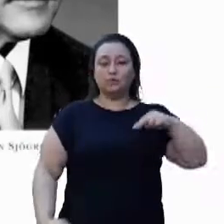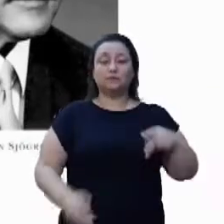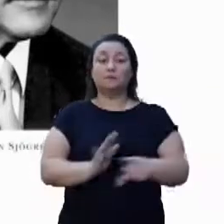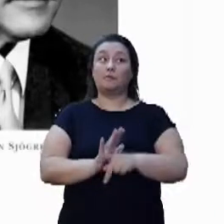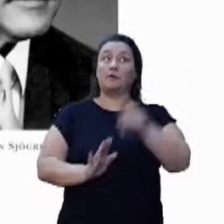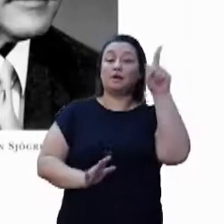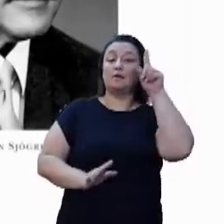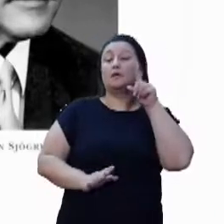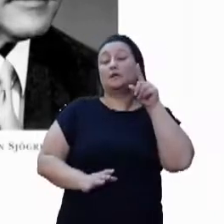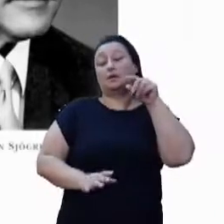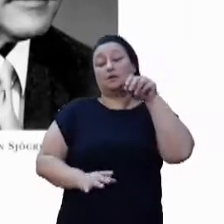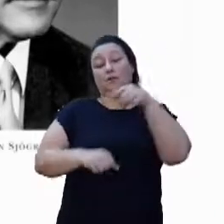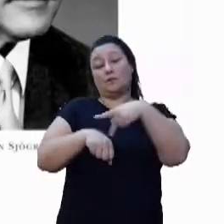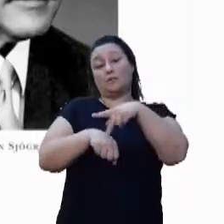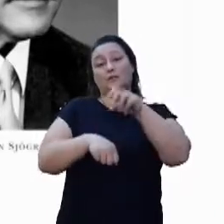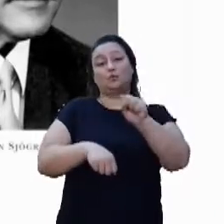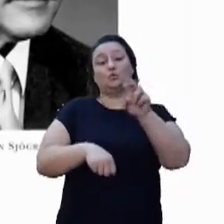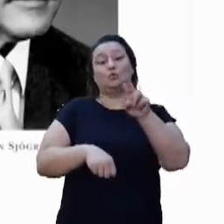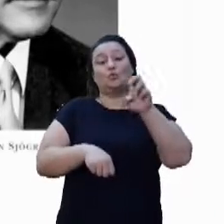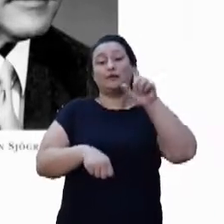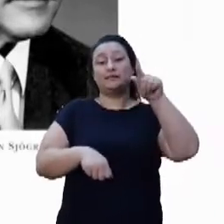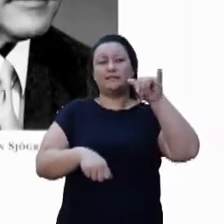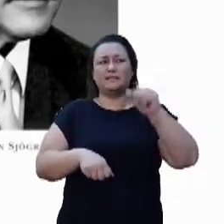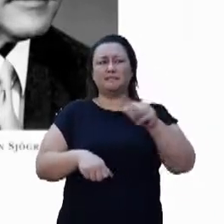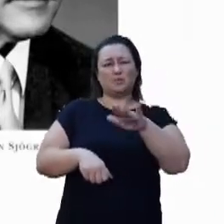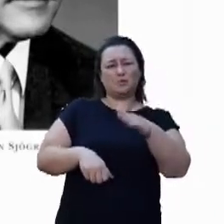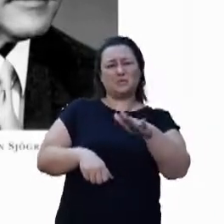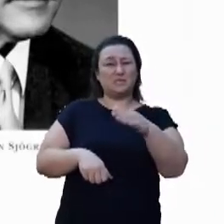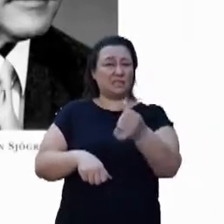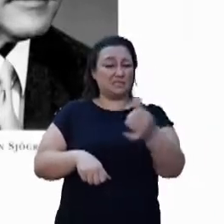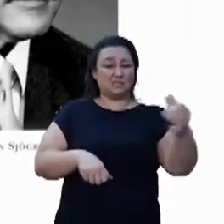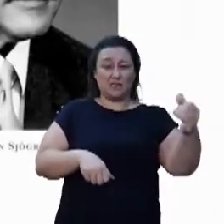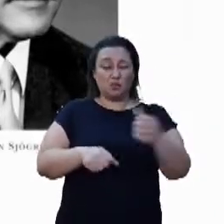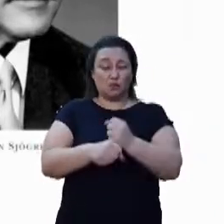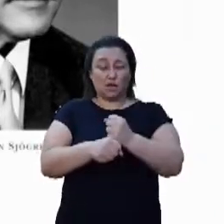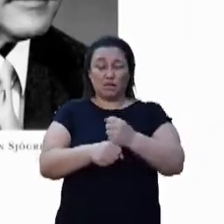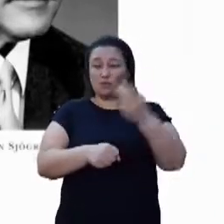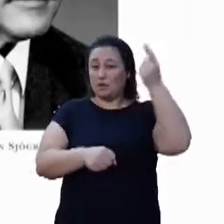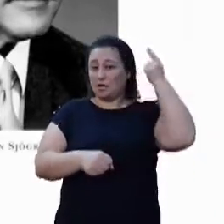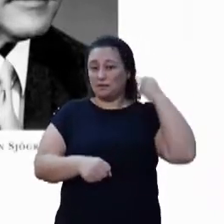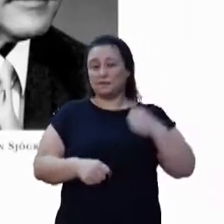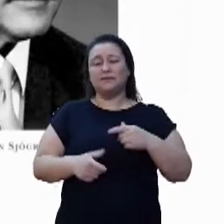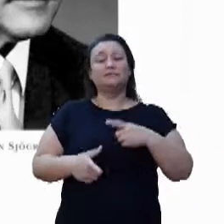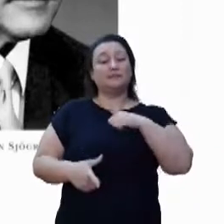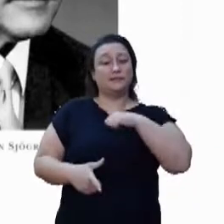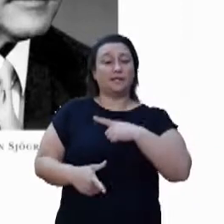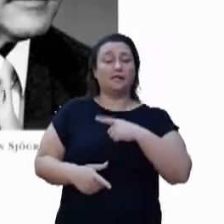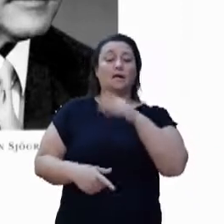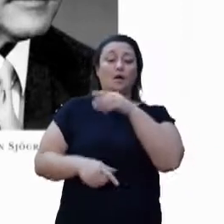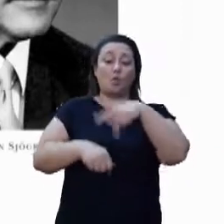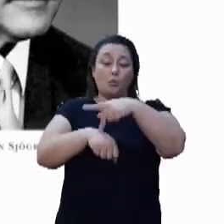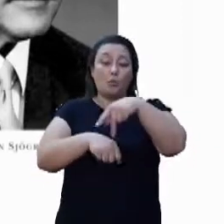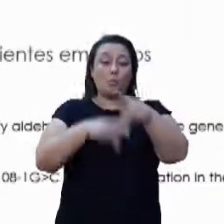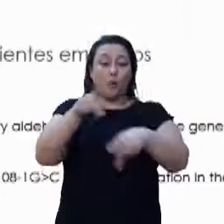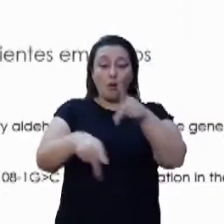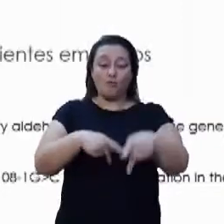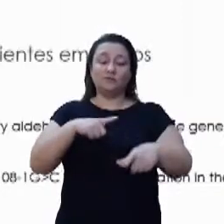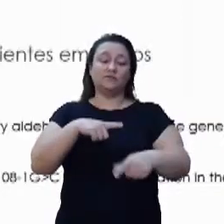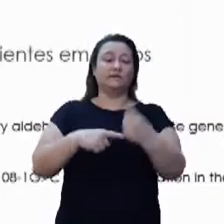cerca de 600 anos antes, e que estaria presente em heterozigose em até 1,3% da população daquele local.